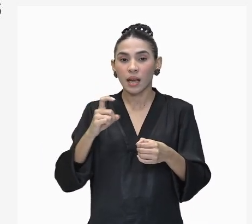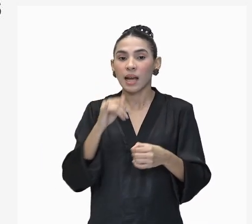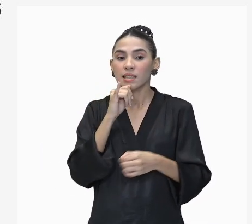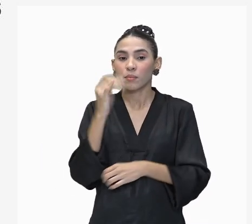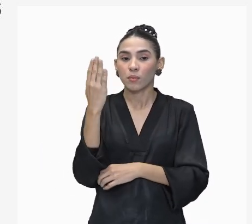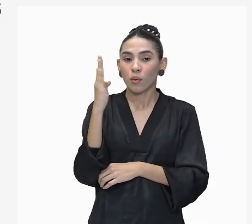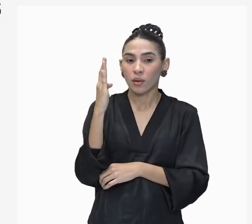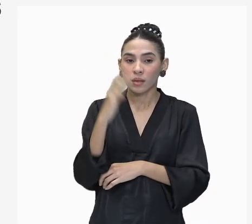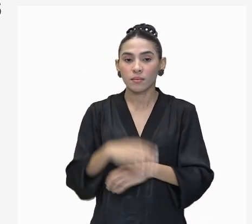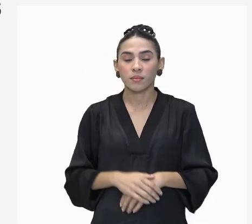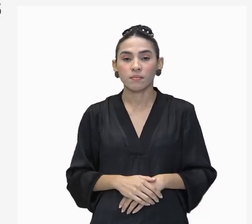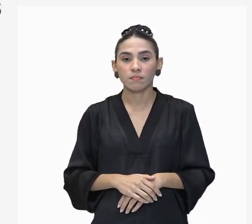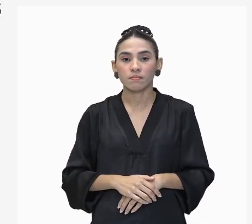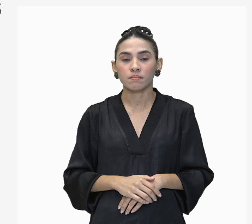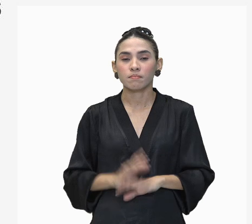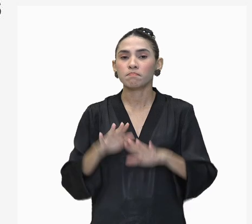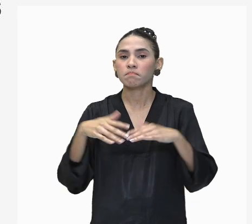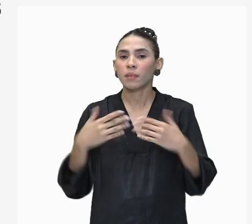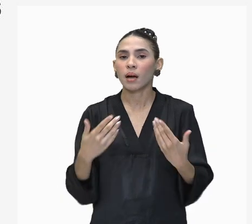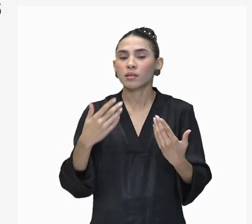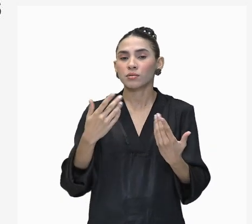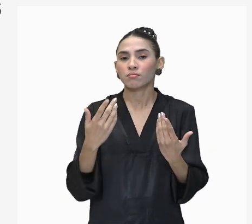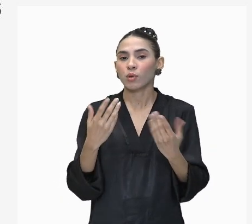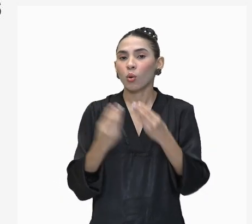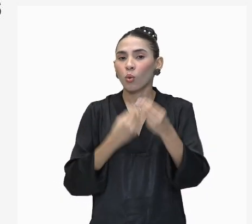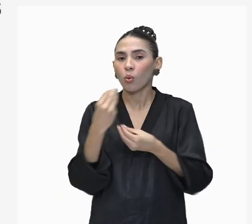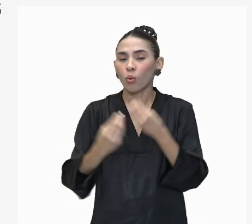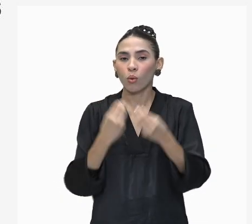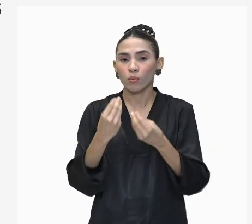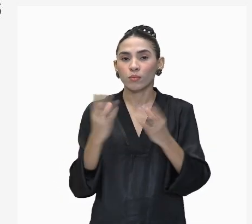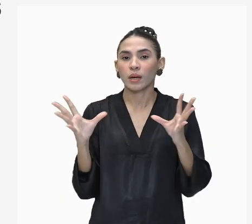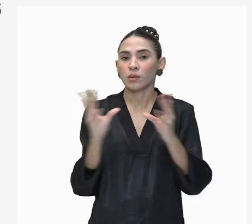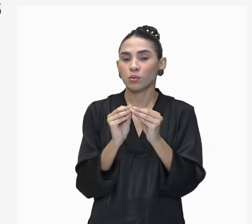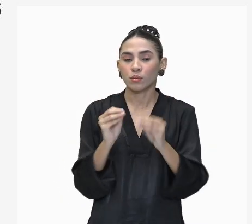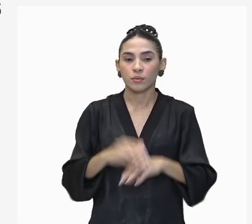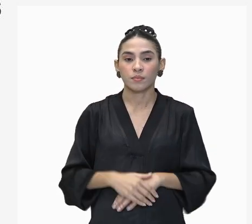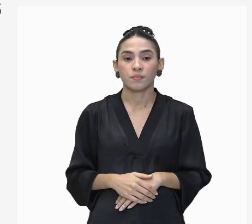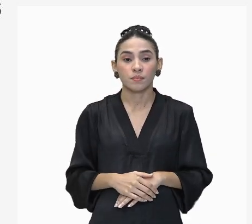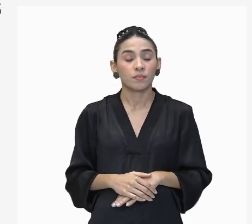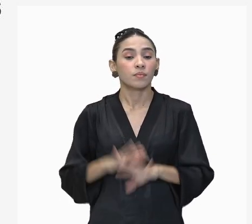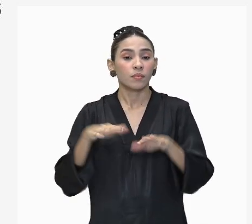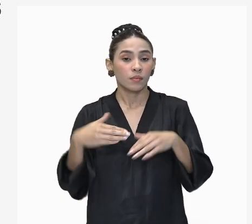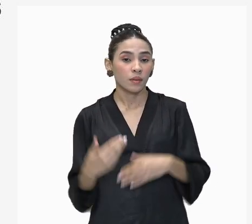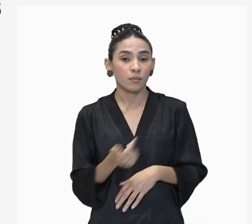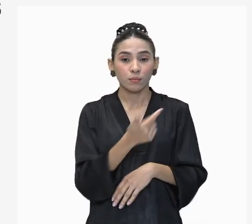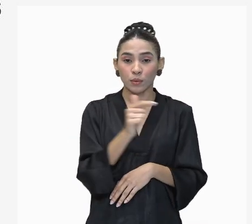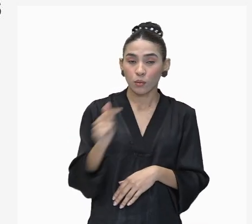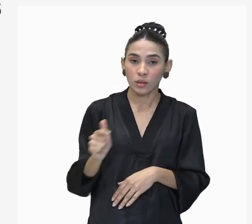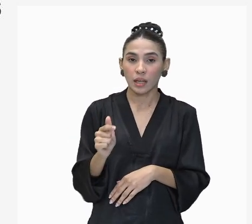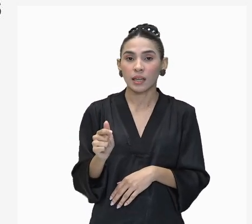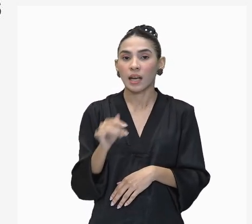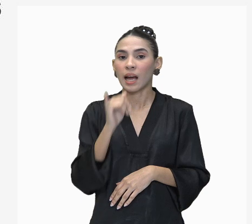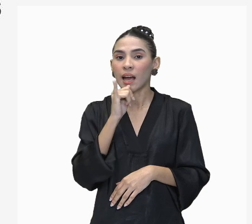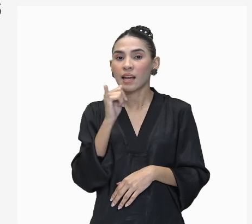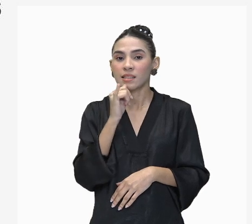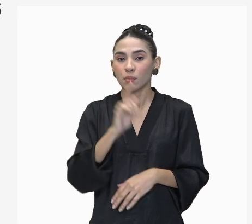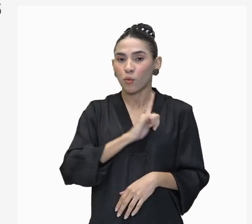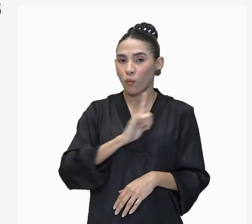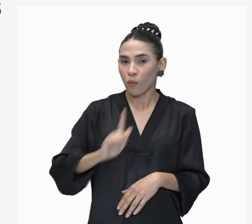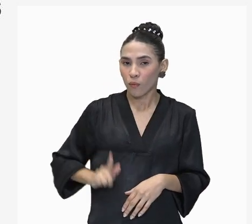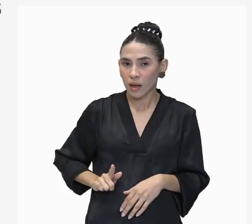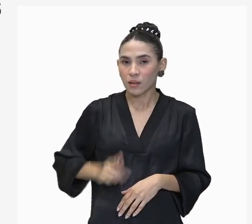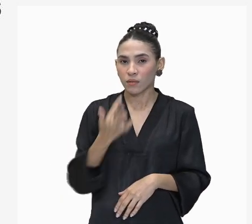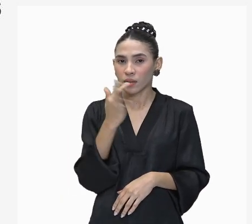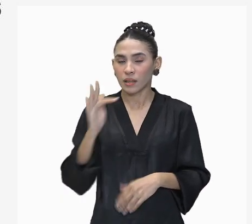ser o desfecho da coluna Prestes, professora? Vamos observar que, embora a coluna Prestes não tenha conseguido derrubar o governo,